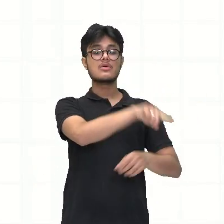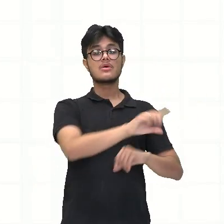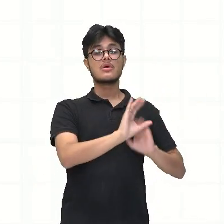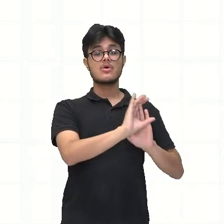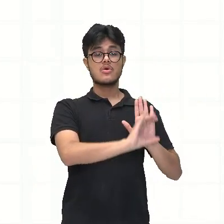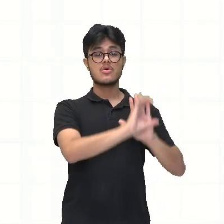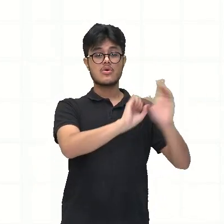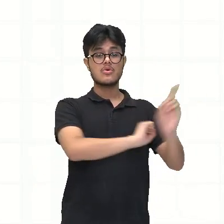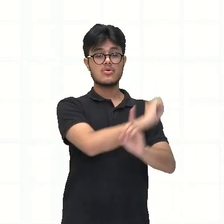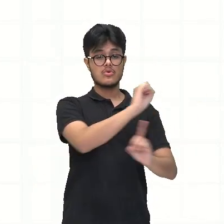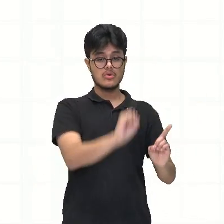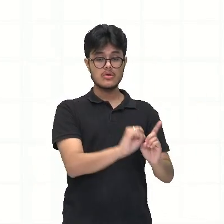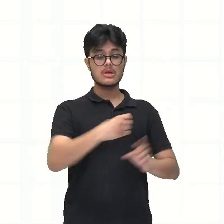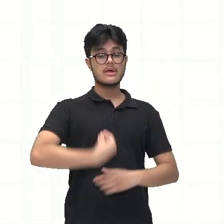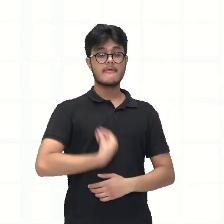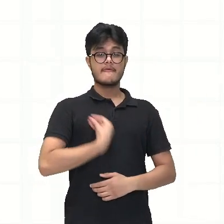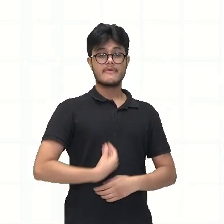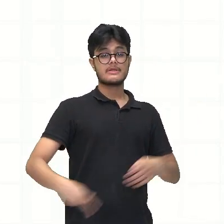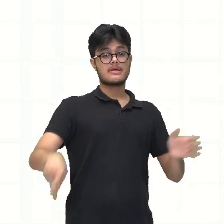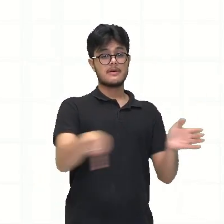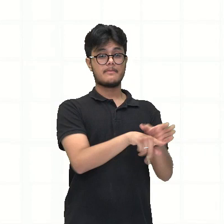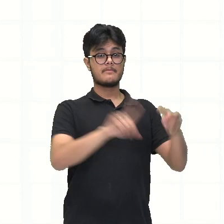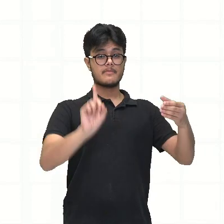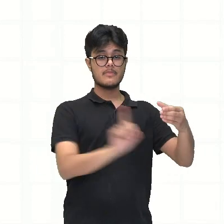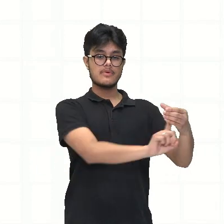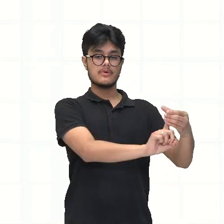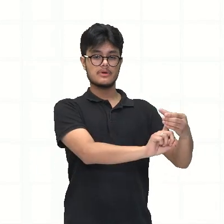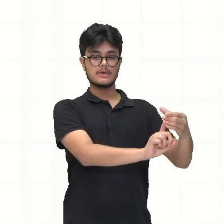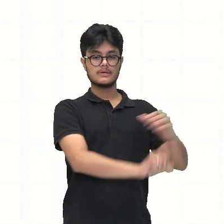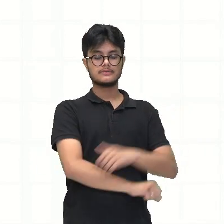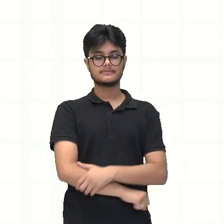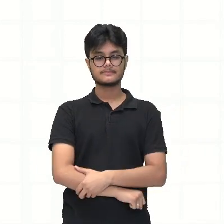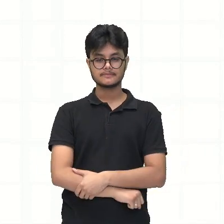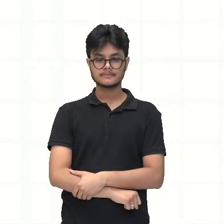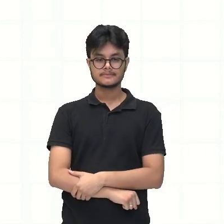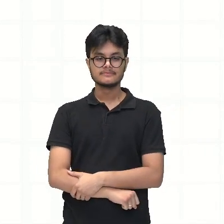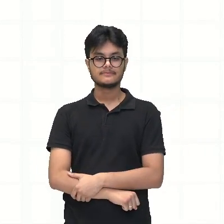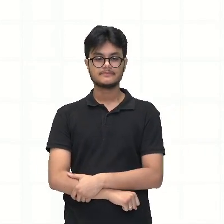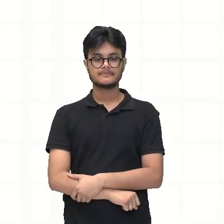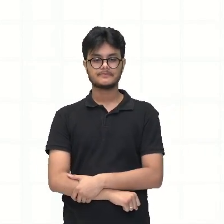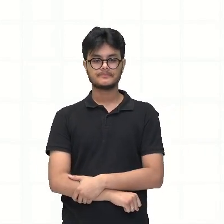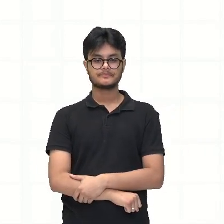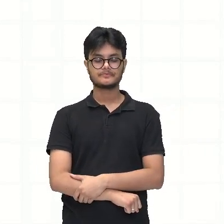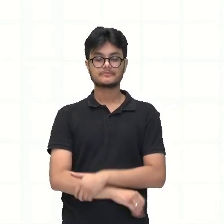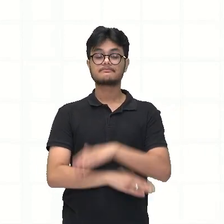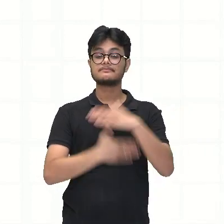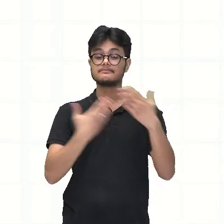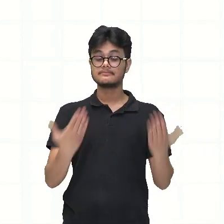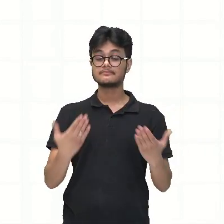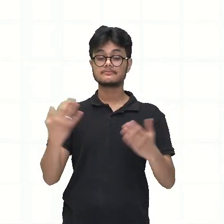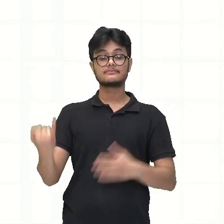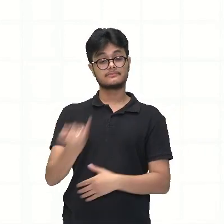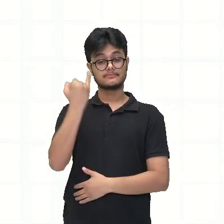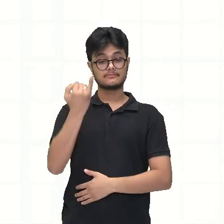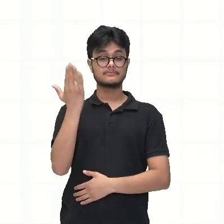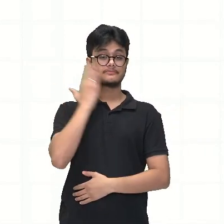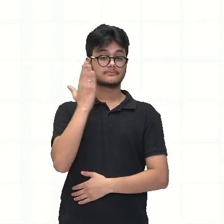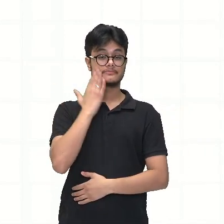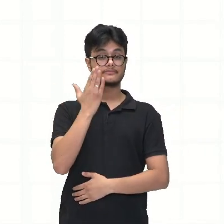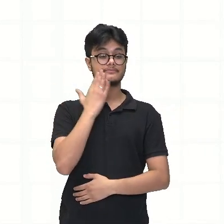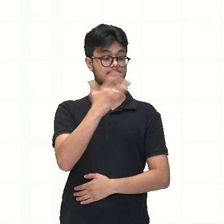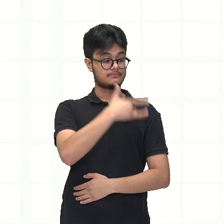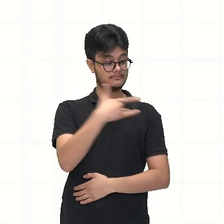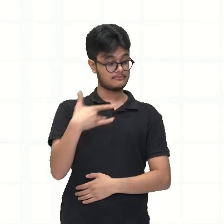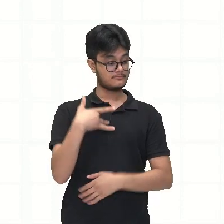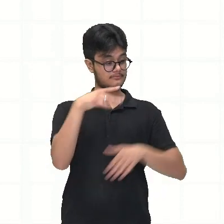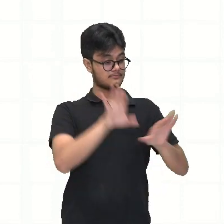contexto social em que ela está inserida. O que é importante a gente saber da saúde coletiva? Que